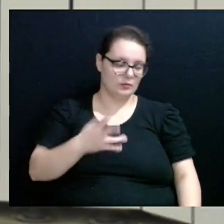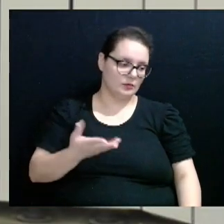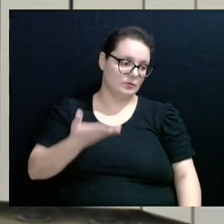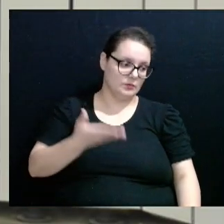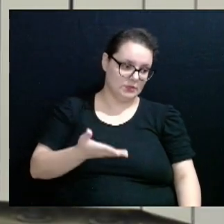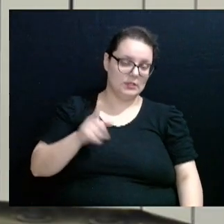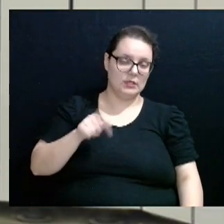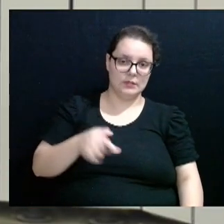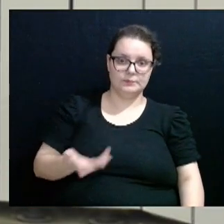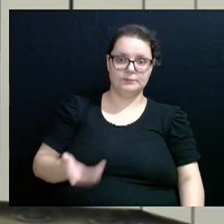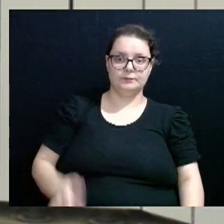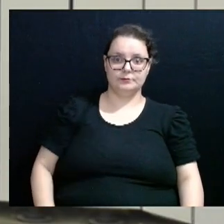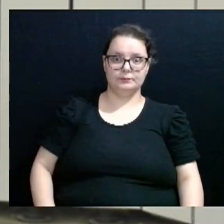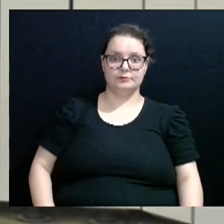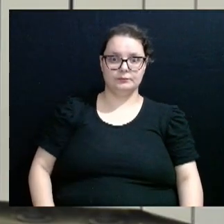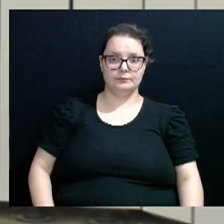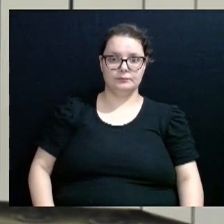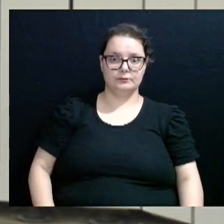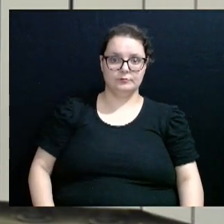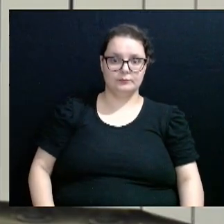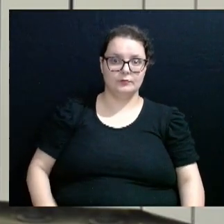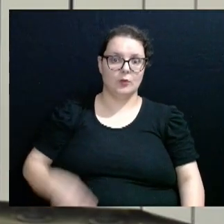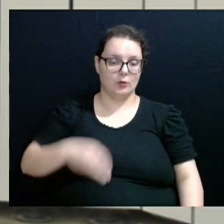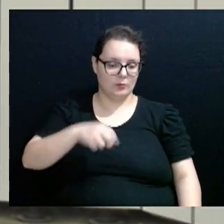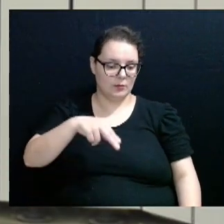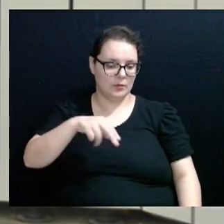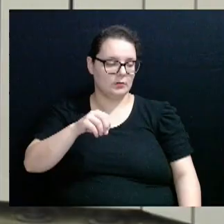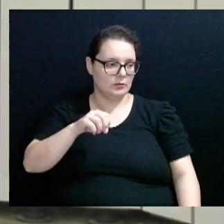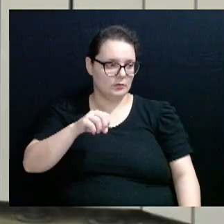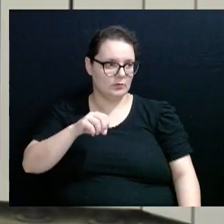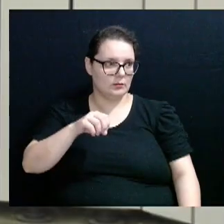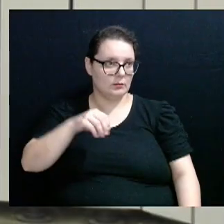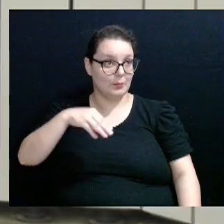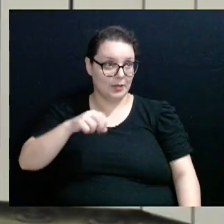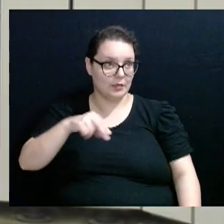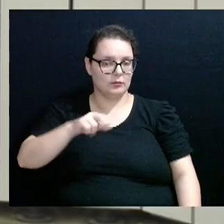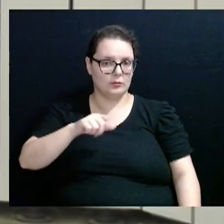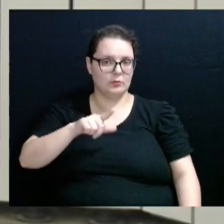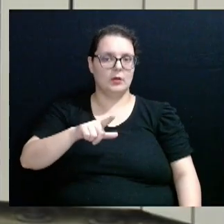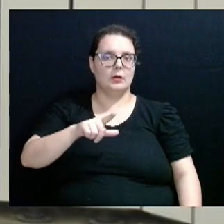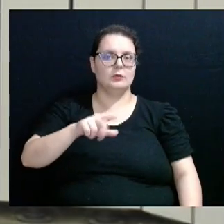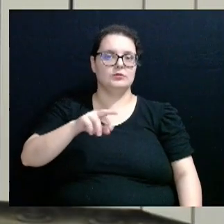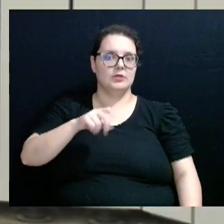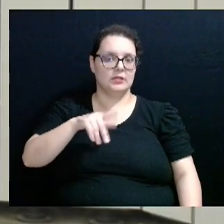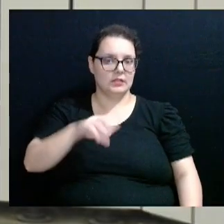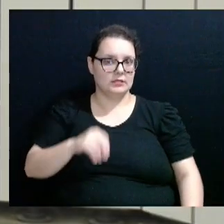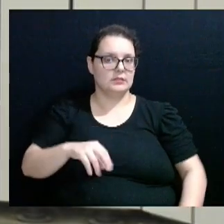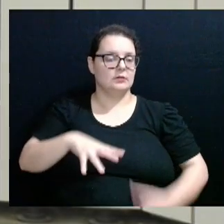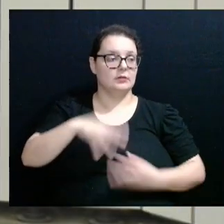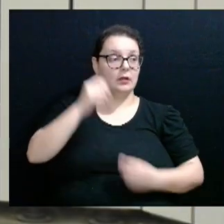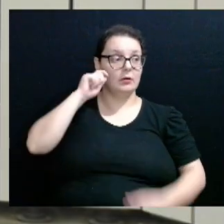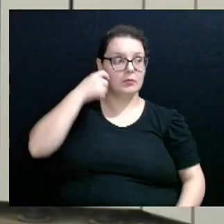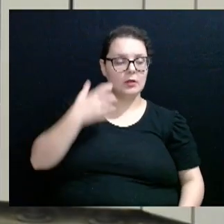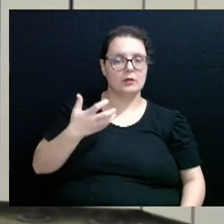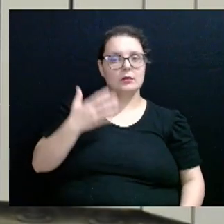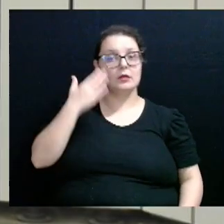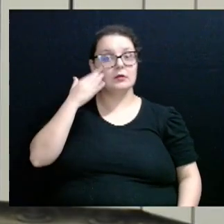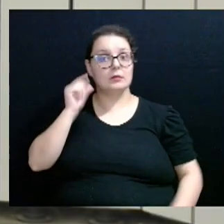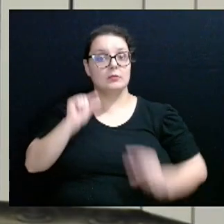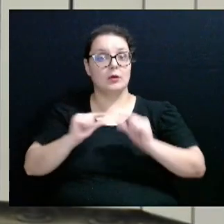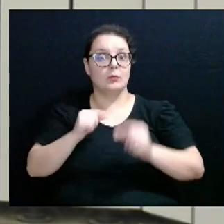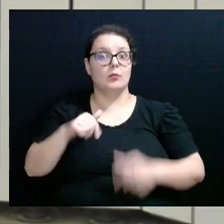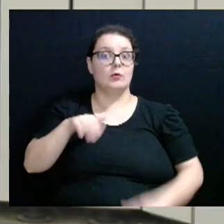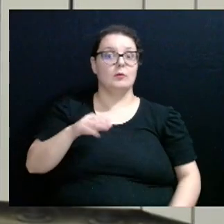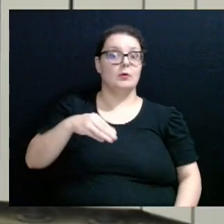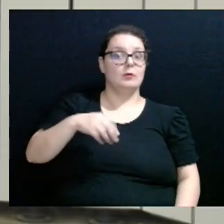o autor, né, do manual de redação da Alma Preta, e eu quero saber um pouco mais sobre esse manual, como é que foi